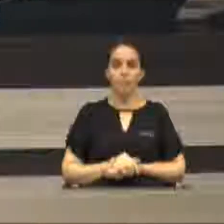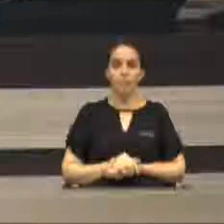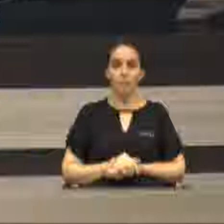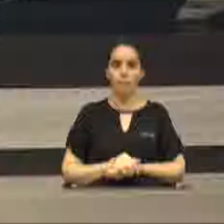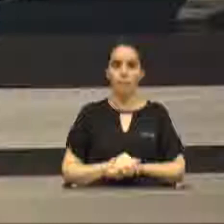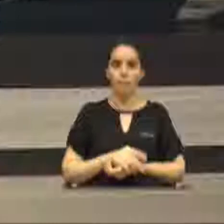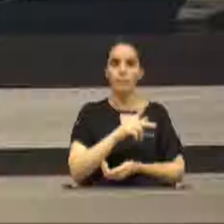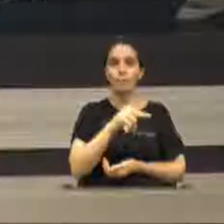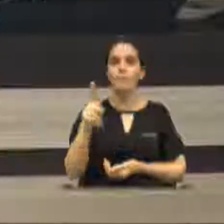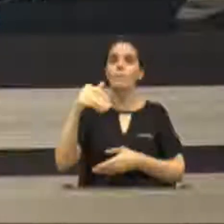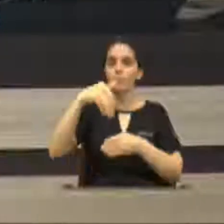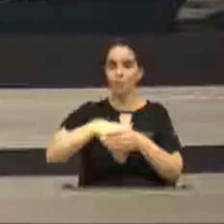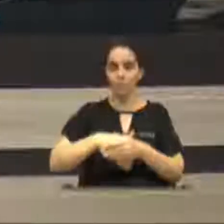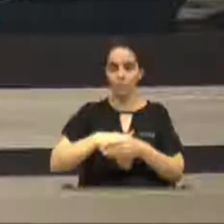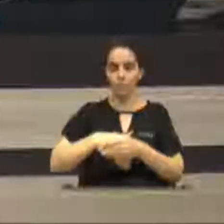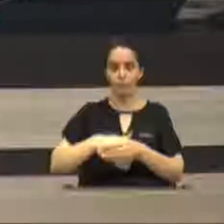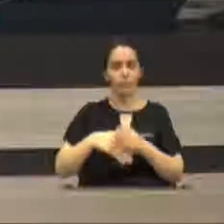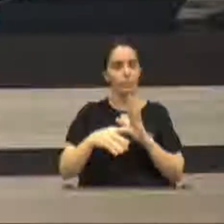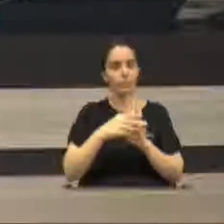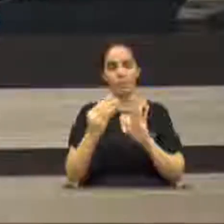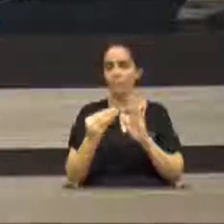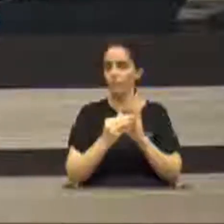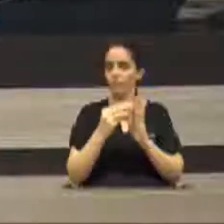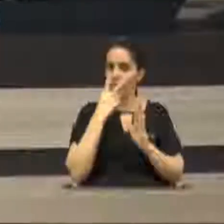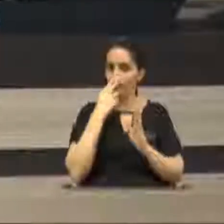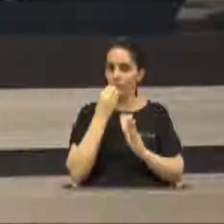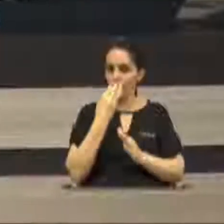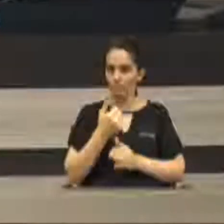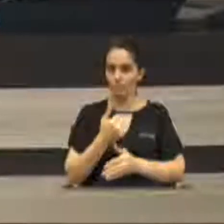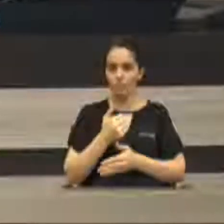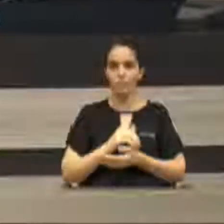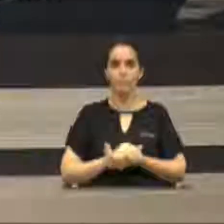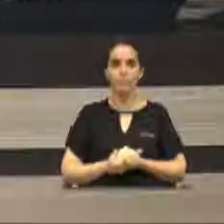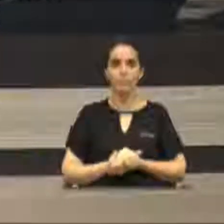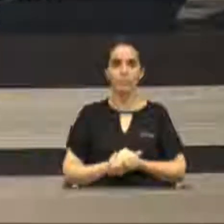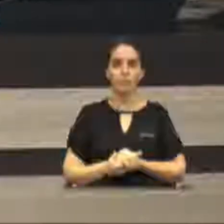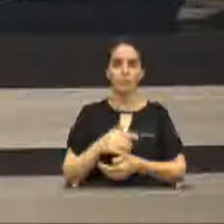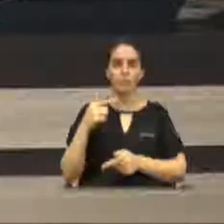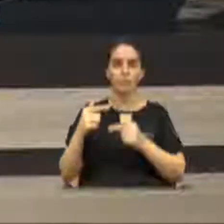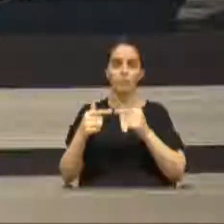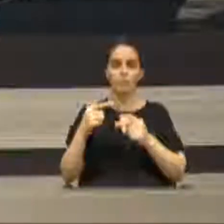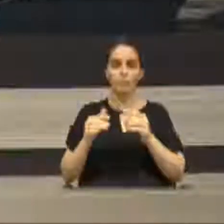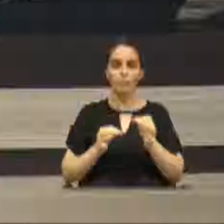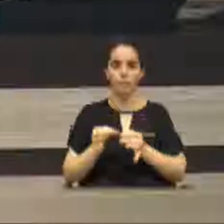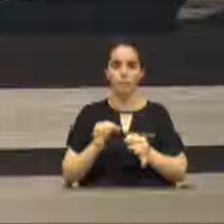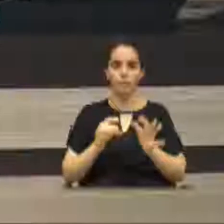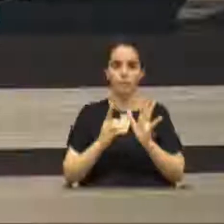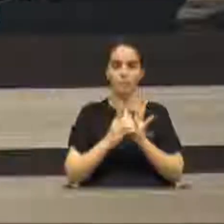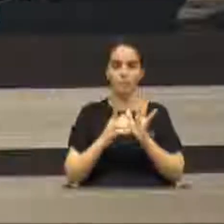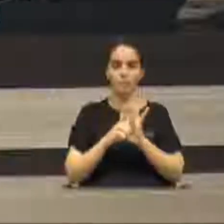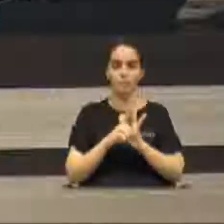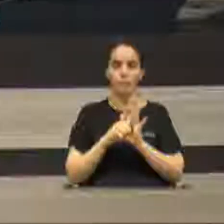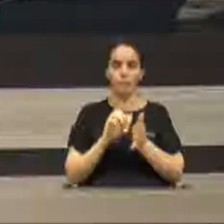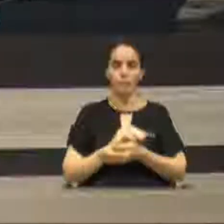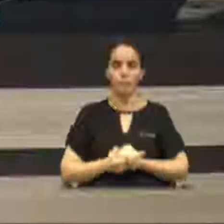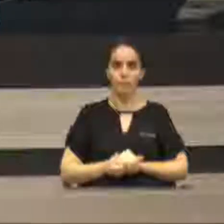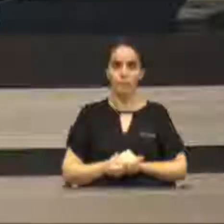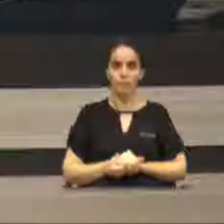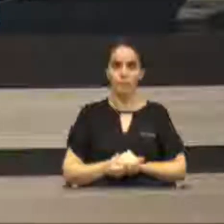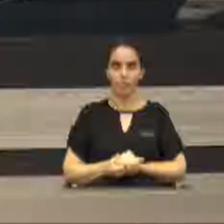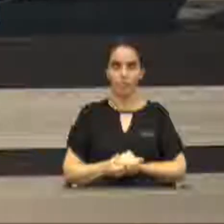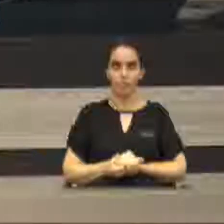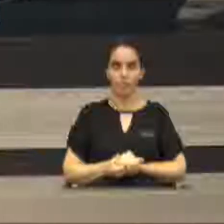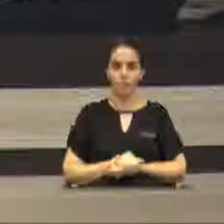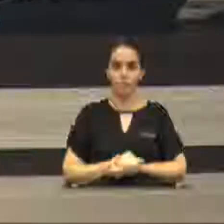presidente vota. O projeto não contém emendas e o parecer é favorável. Está em discussão o projeto de decreto legislativo. Discutir, presidente.